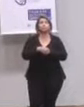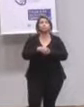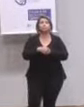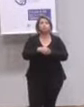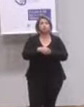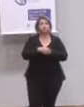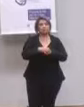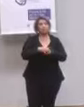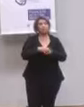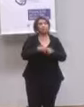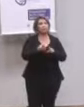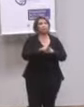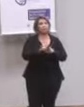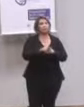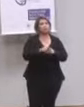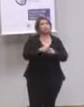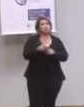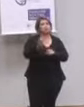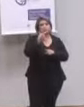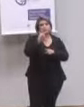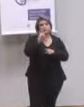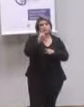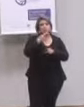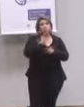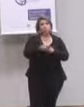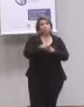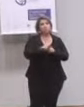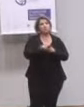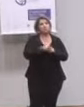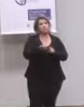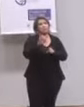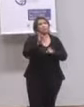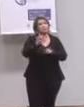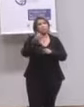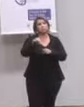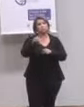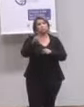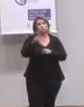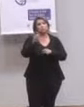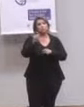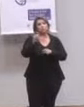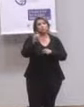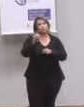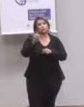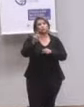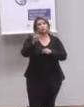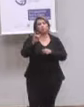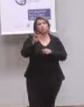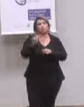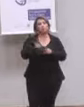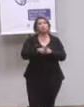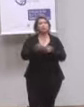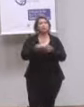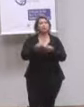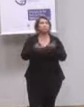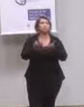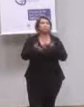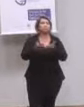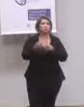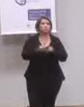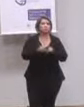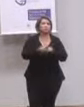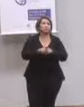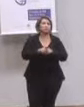está muito em moda, porque é uma medicação utilizada para tratamento de doenças imunológicas, para estabilização de doenças imunológicas,